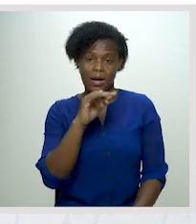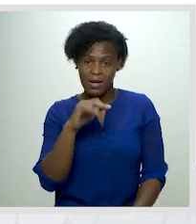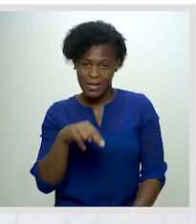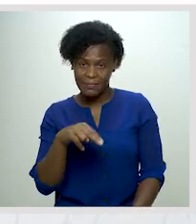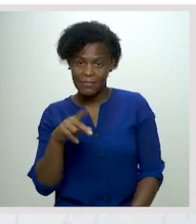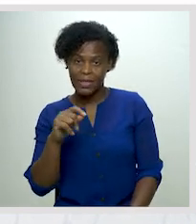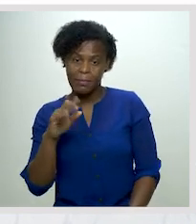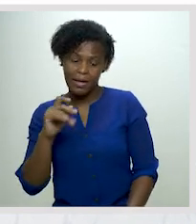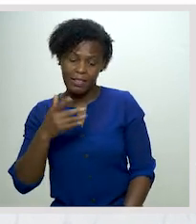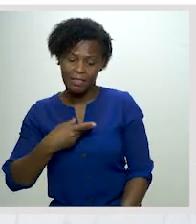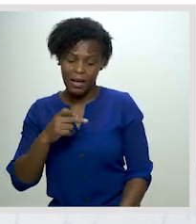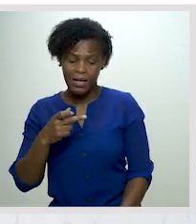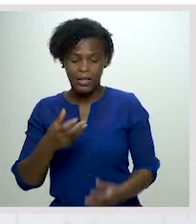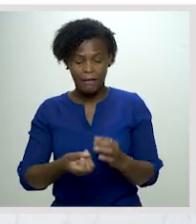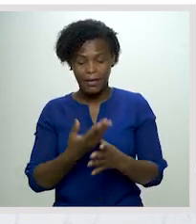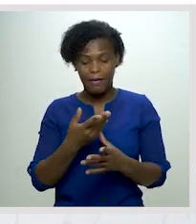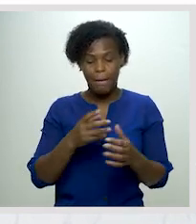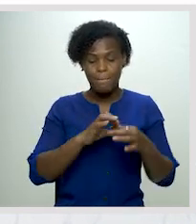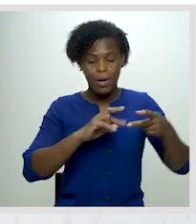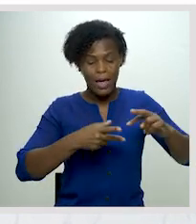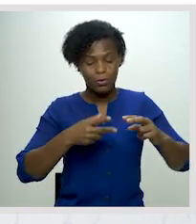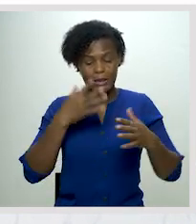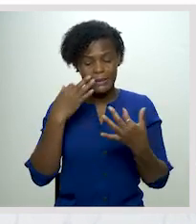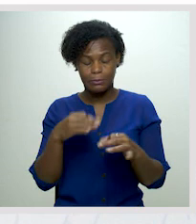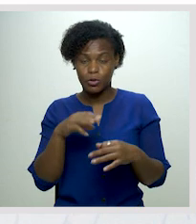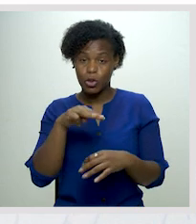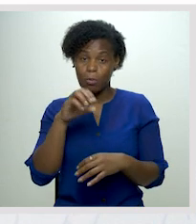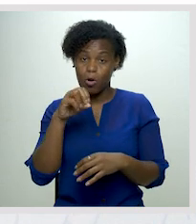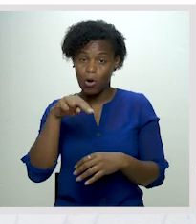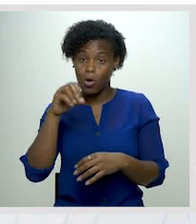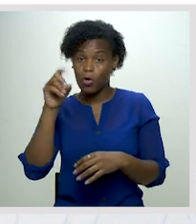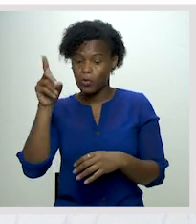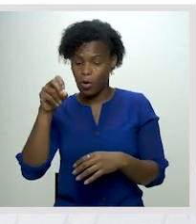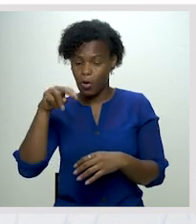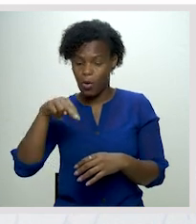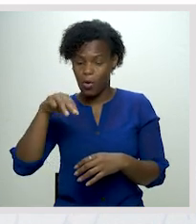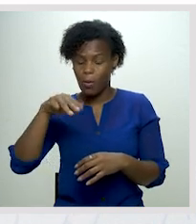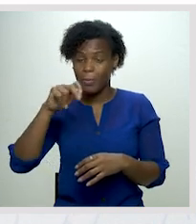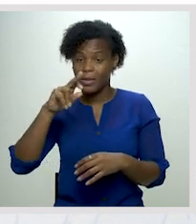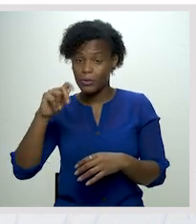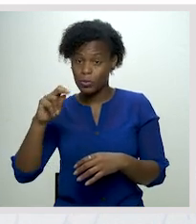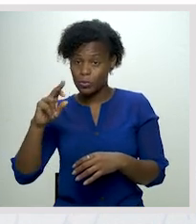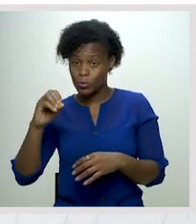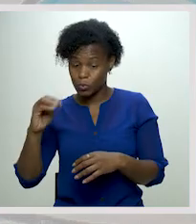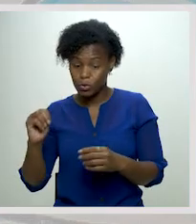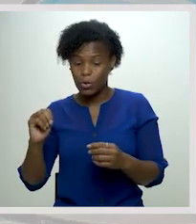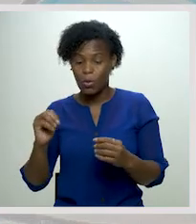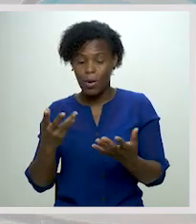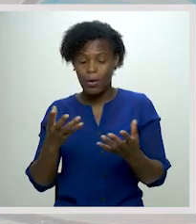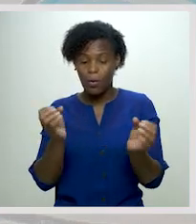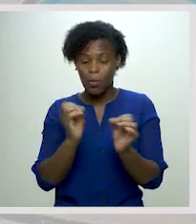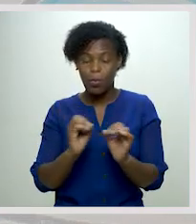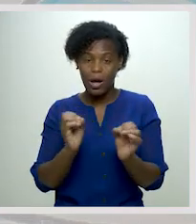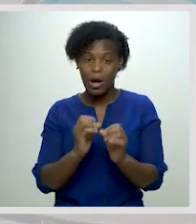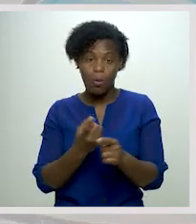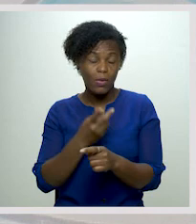simples, monómeros, em condições abióticas, isto é, na ausência de seres vivos. O foco da nossa